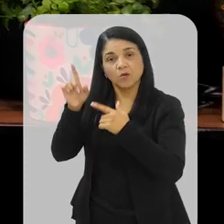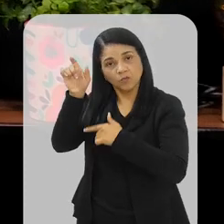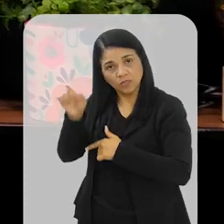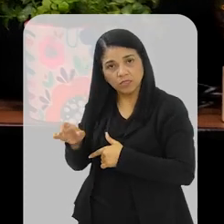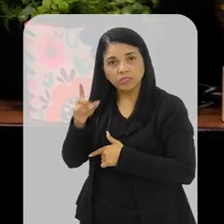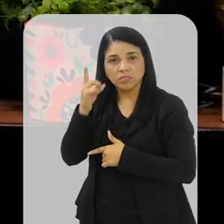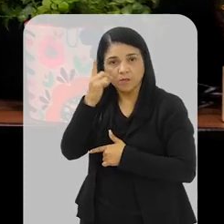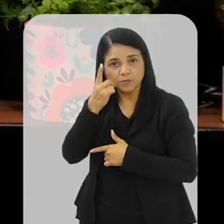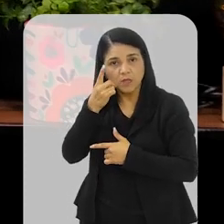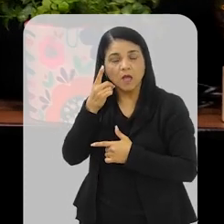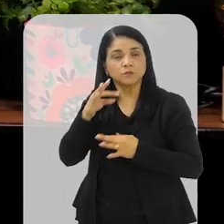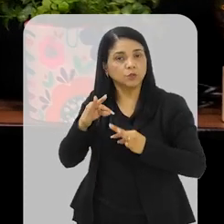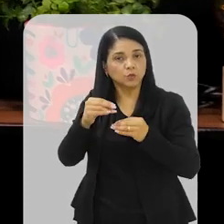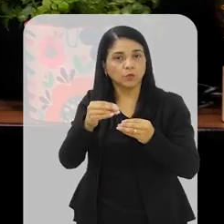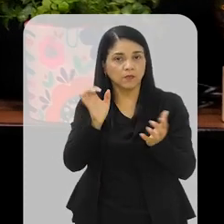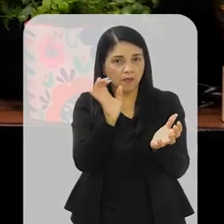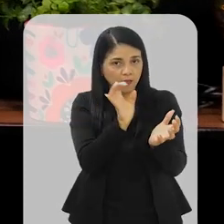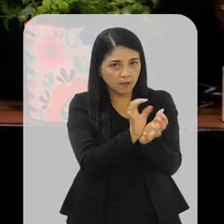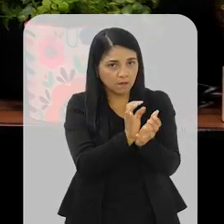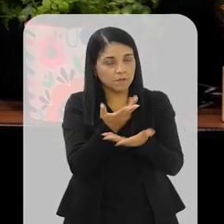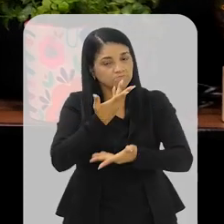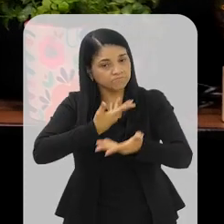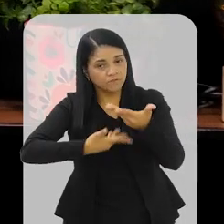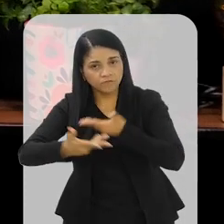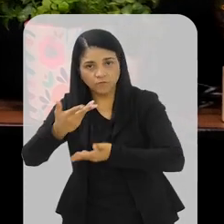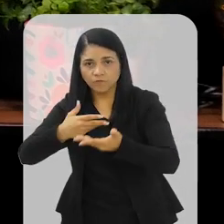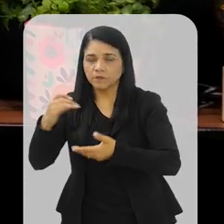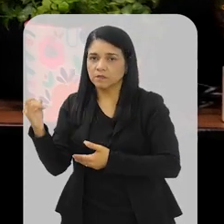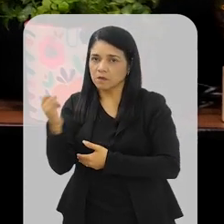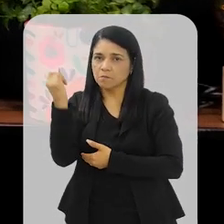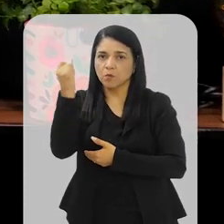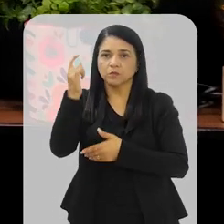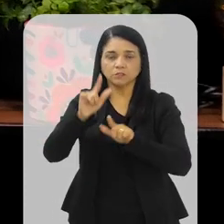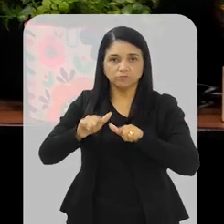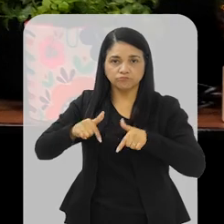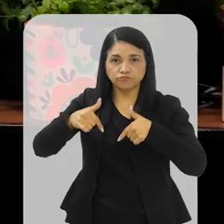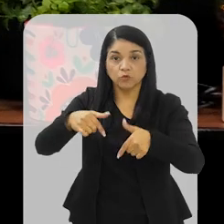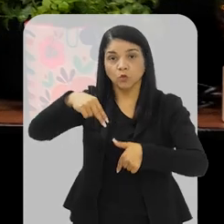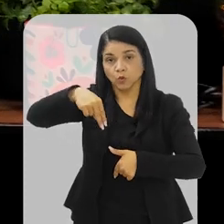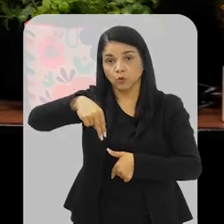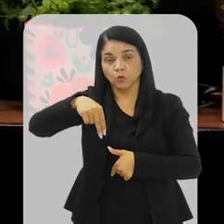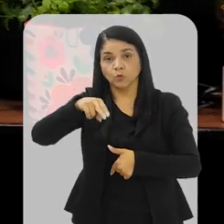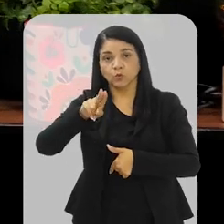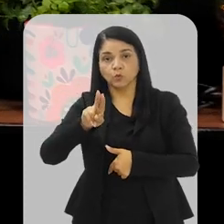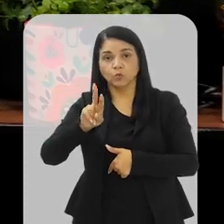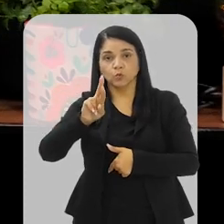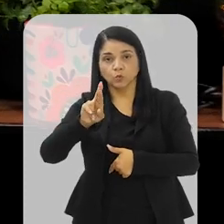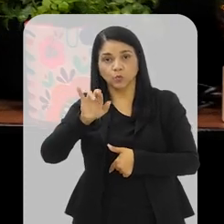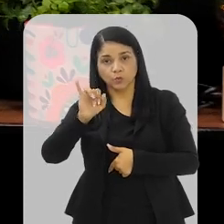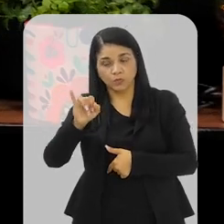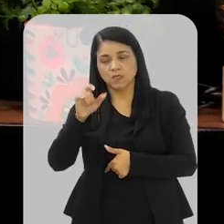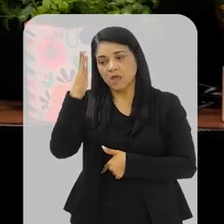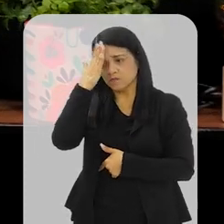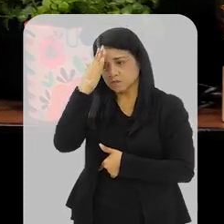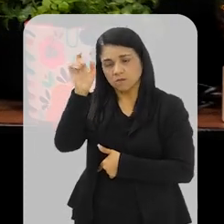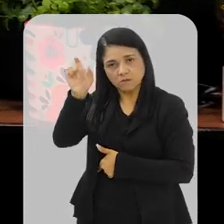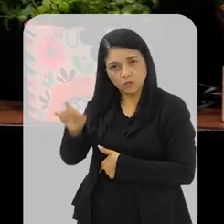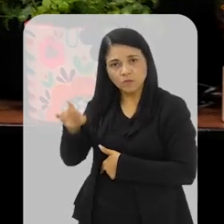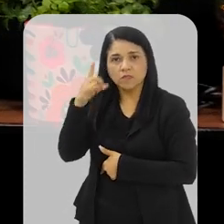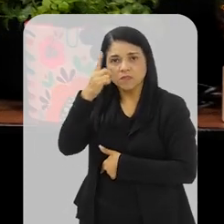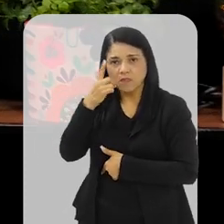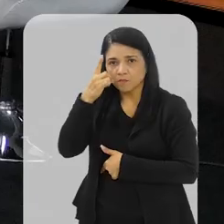só o deputado mas toda a equipe envolvida nessa importante iniciativa que é o Nuri que eu sei que o deputado como uma